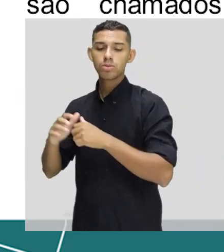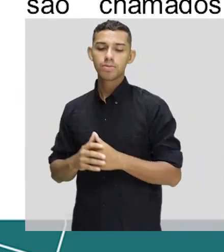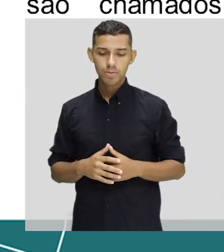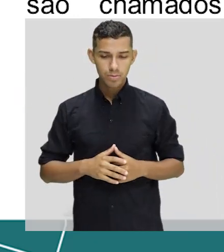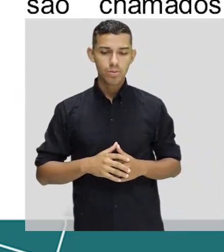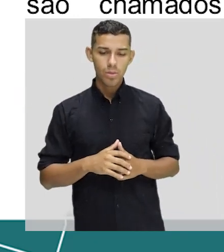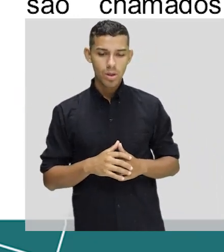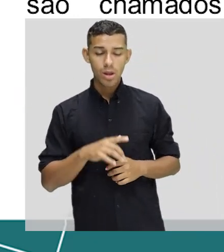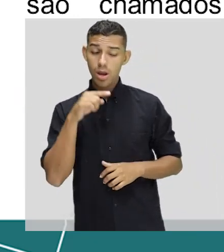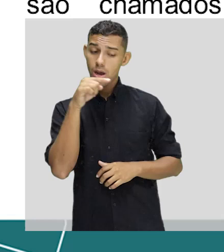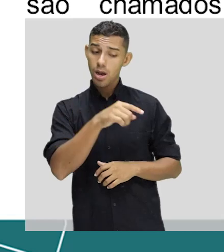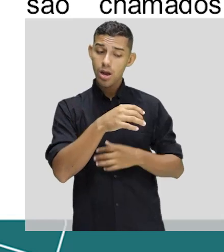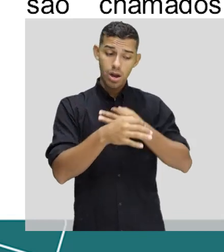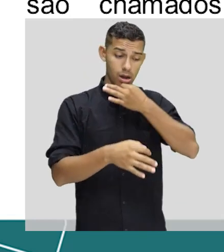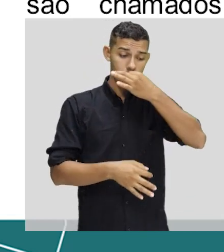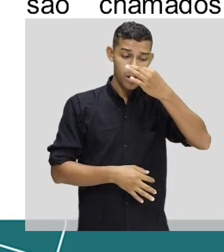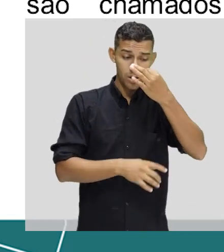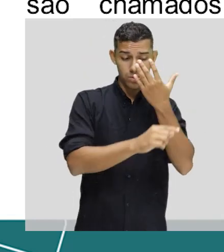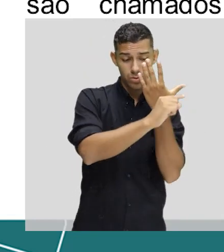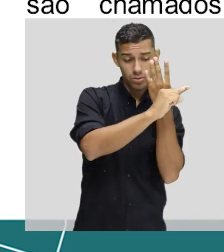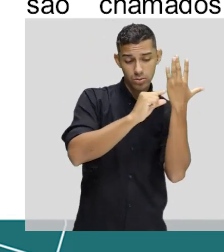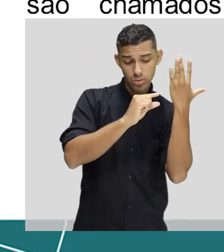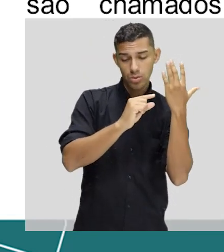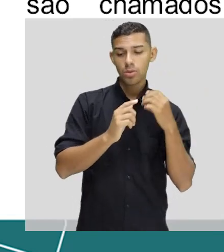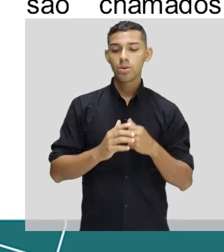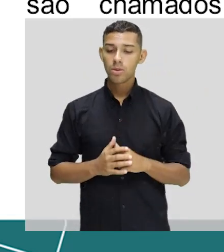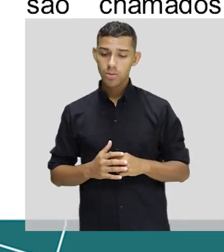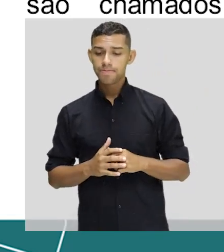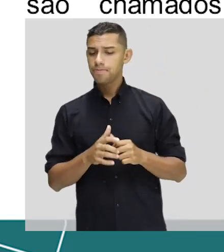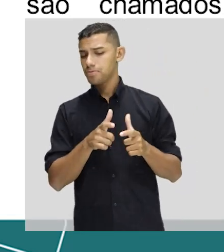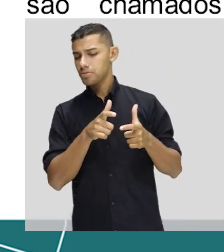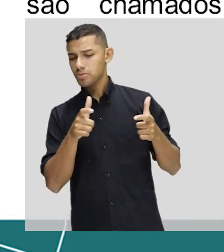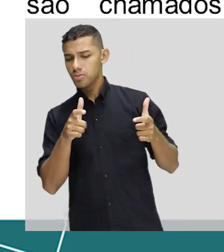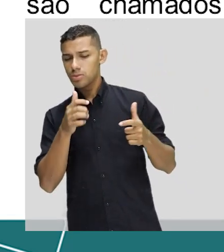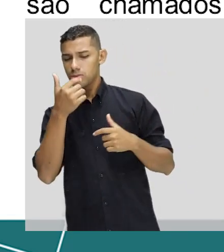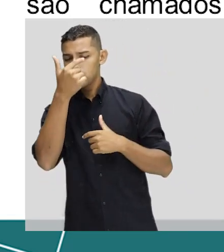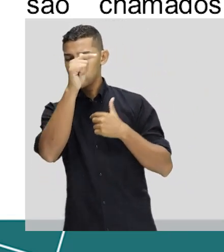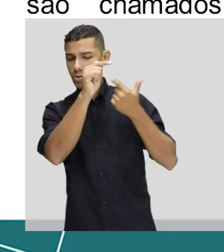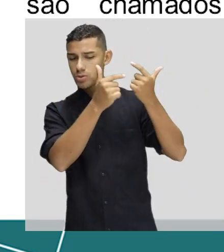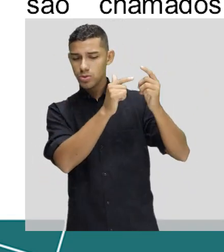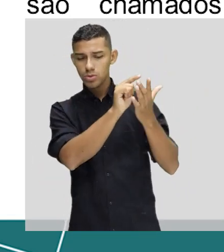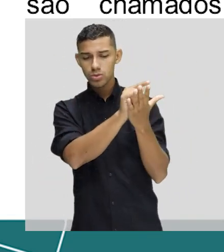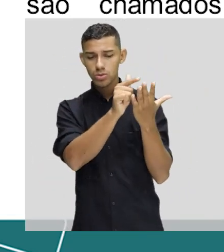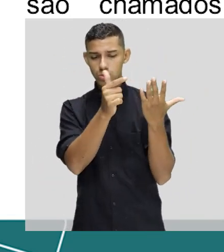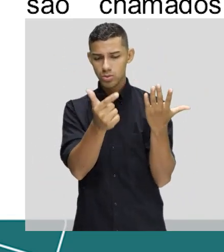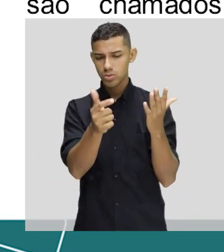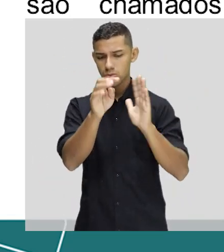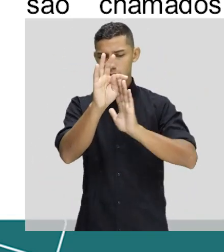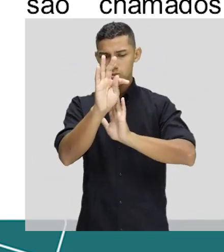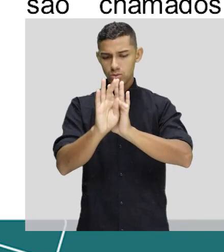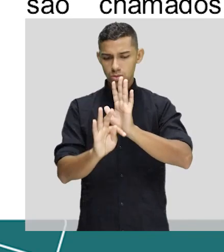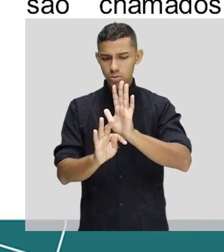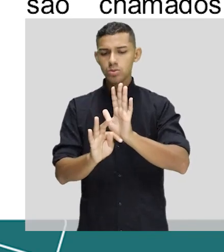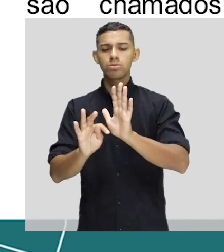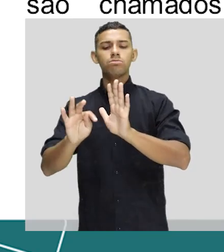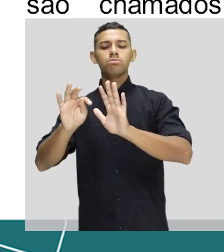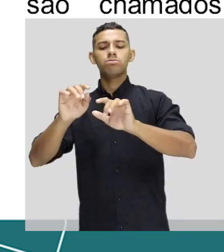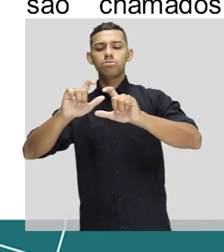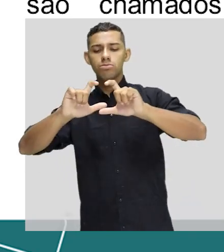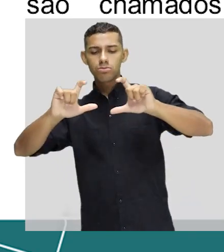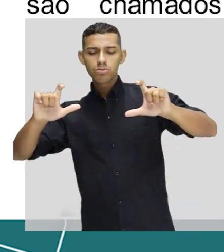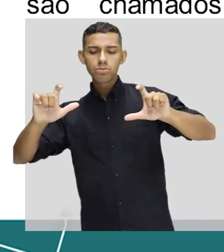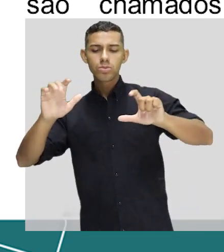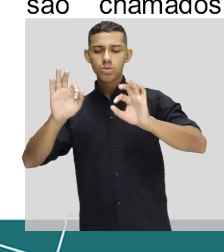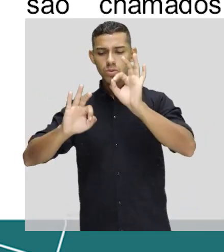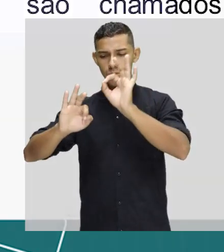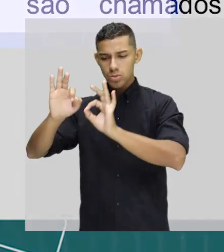autor e não um texto informativo. Como na maioria dos demais textos jornalísticos, editoriais maiores e mais analíticos